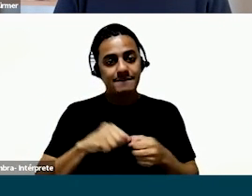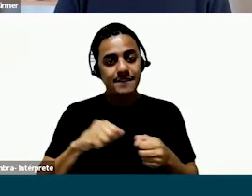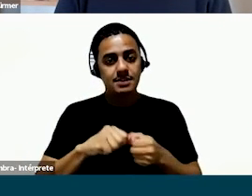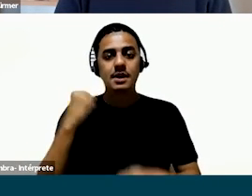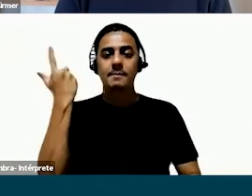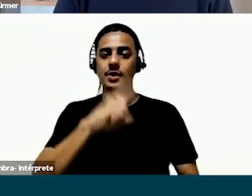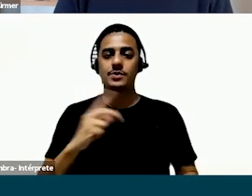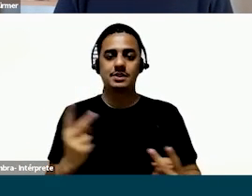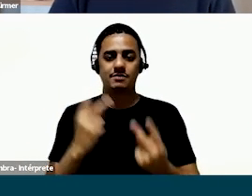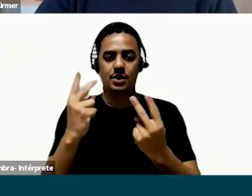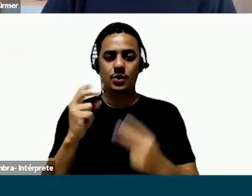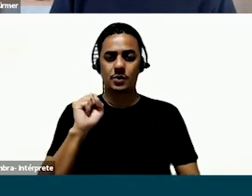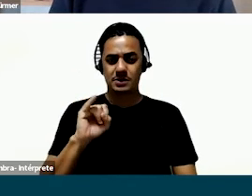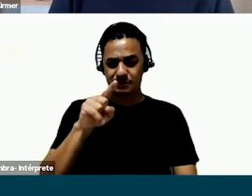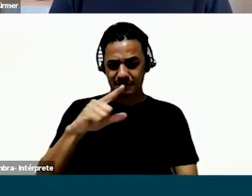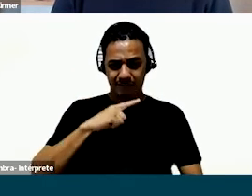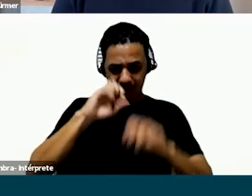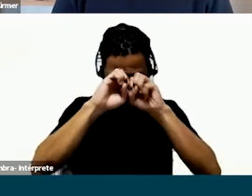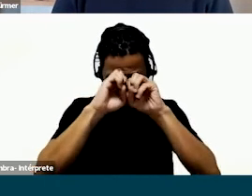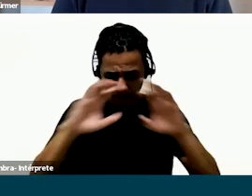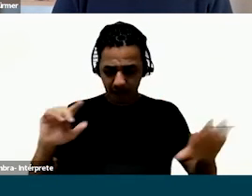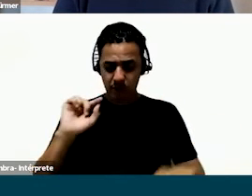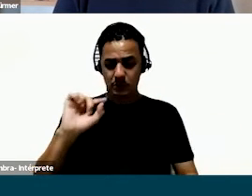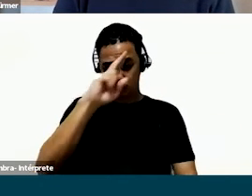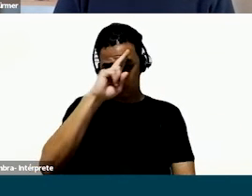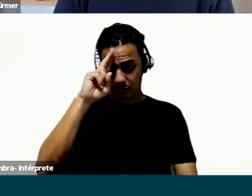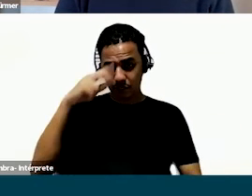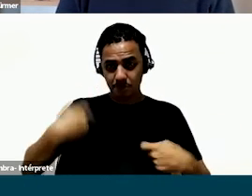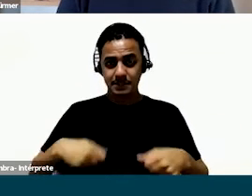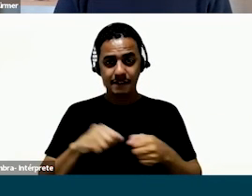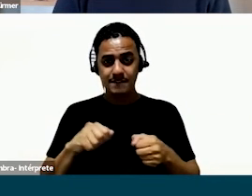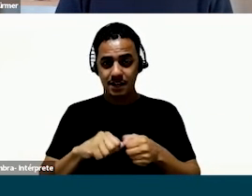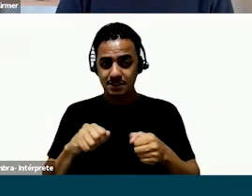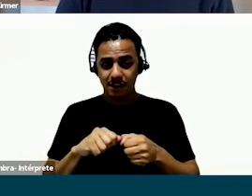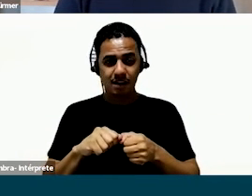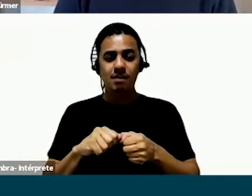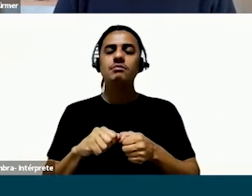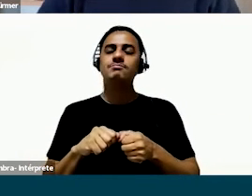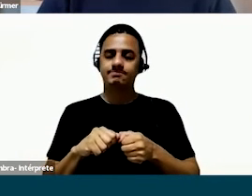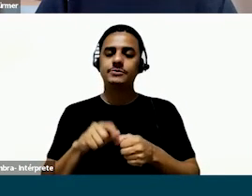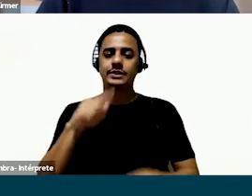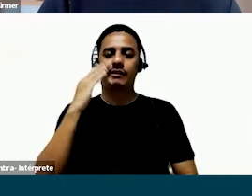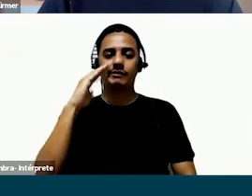usuário precisa fazer para extrair valor do seu produto. Se você tiver clareza das ações que o usuário precisa fazer para extrair valor,